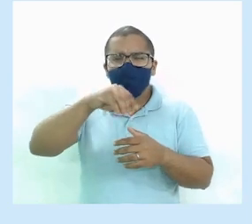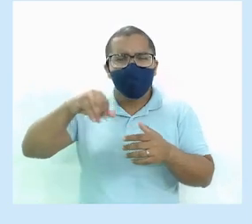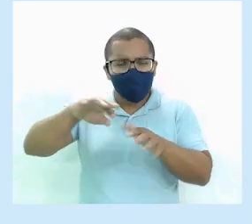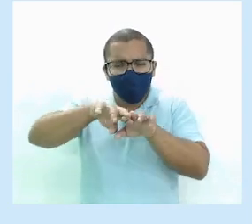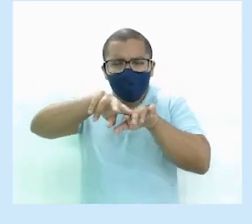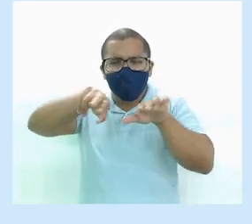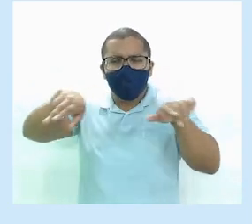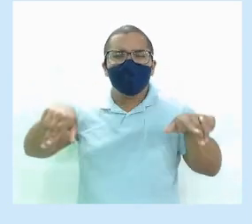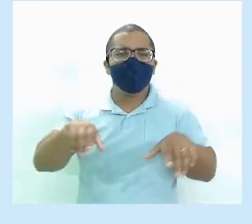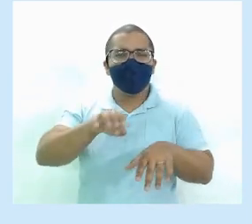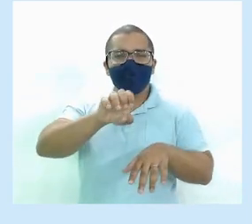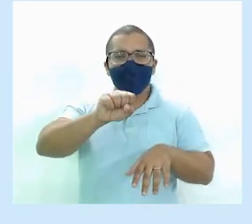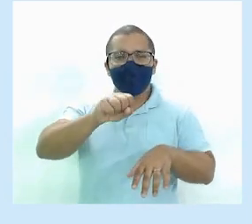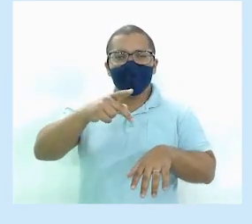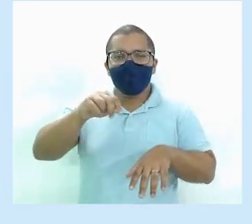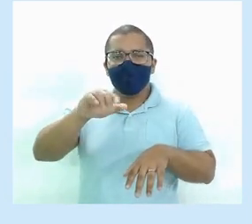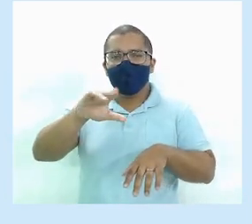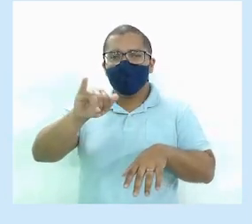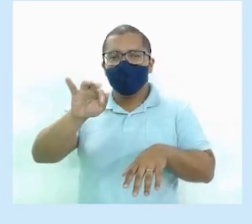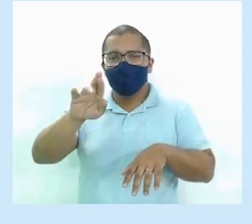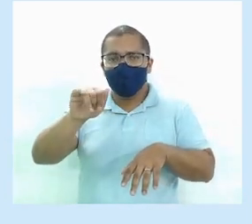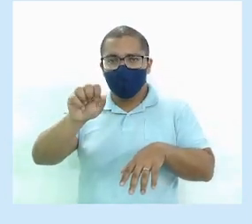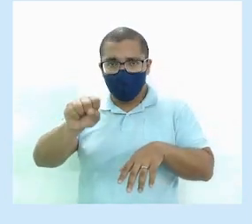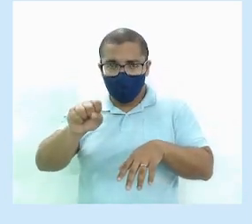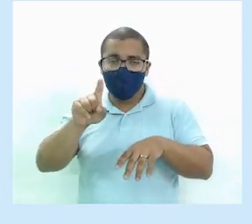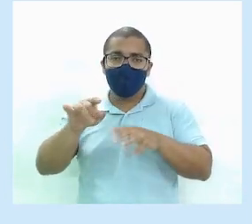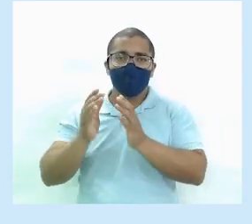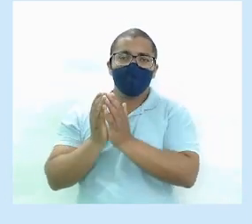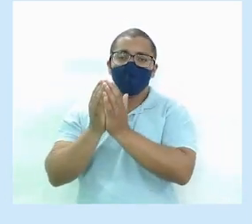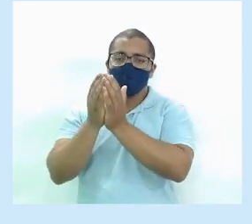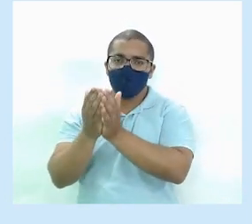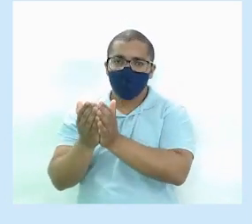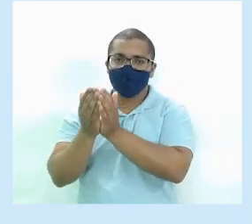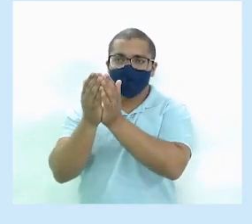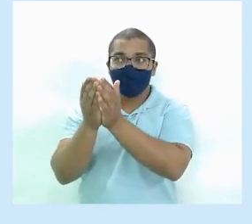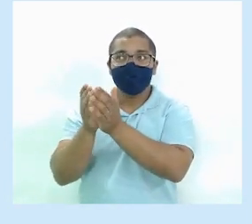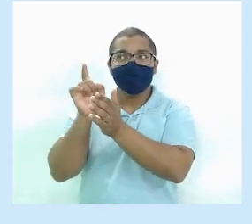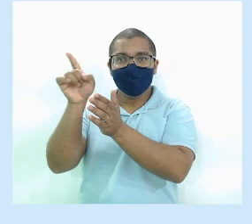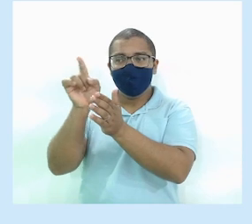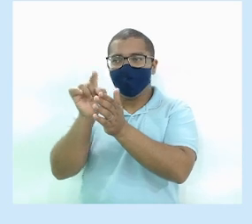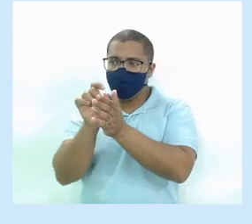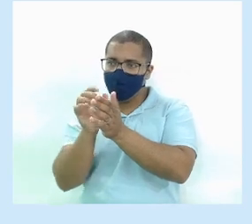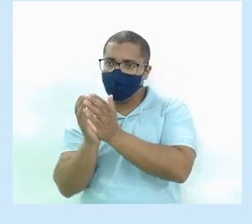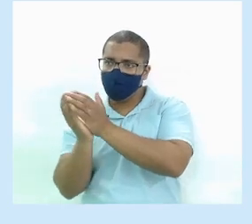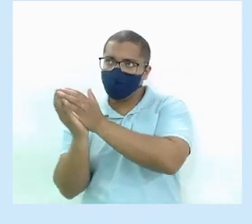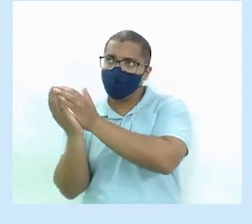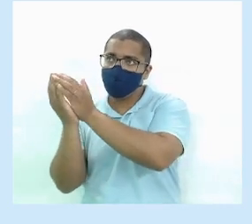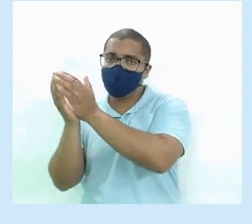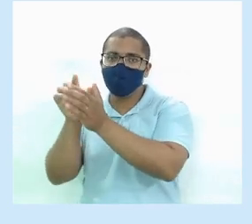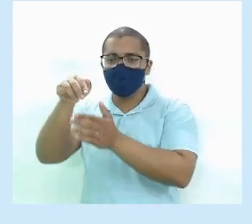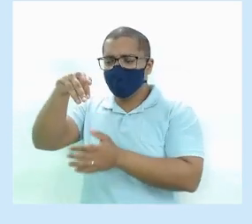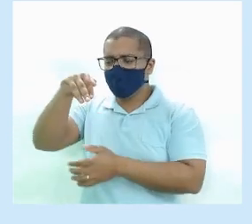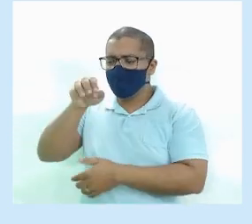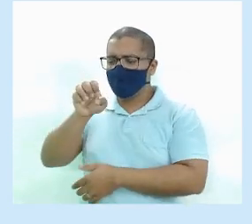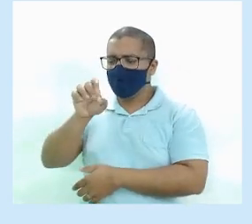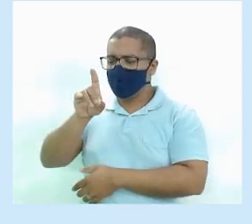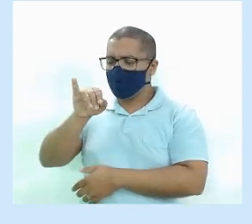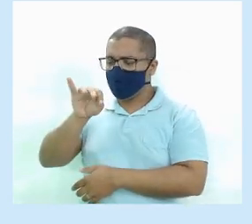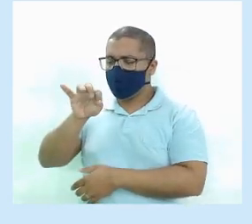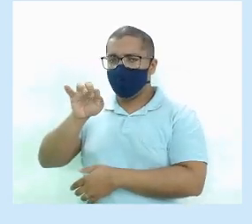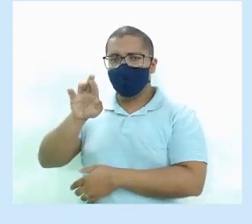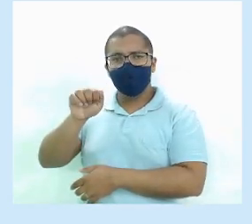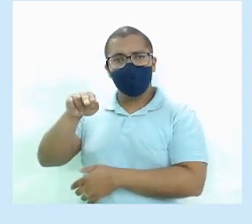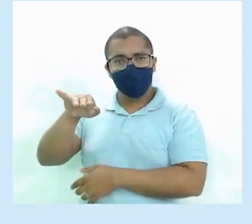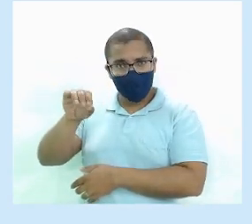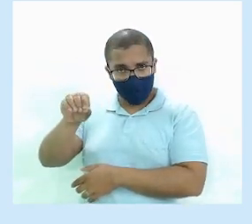Mas a rota ali no Mediterrâneo estava dando problema. E aí, o que é que fizeram? Por que